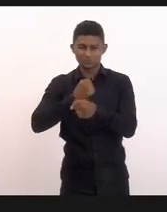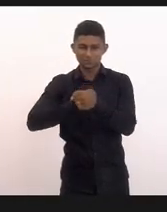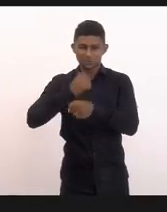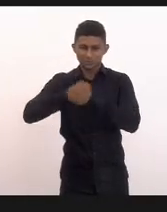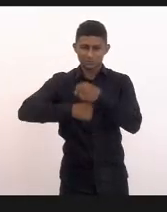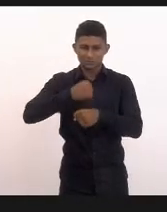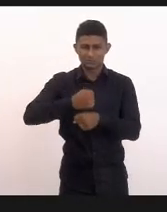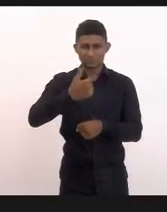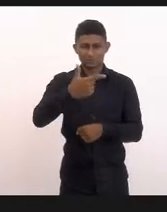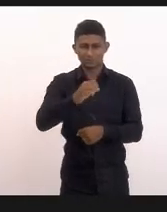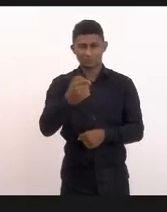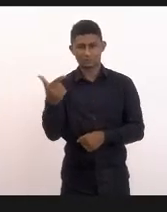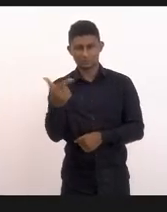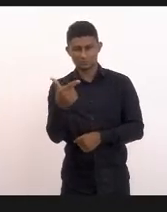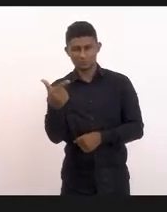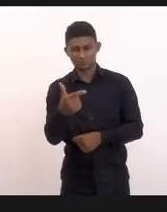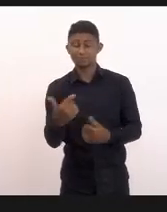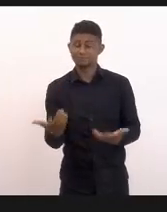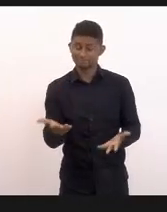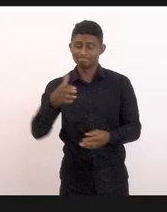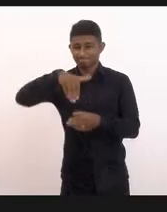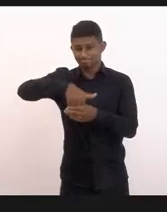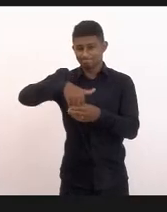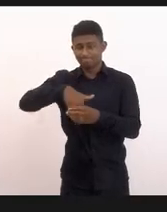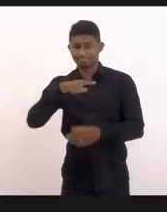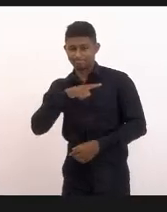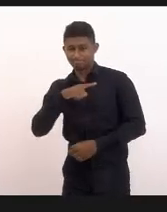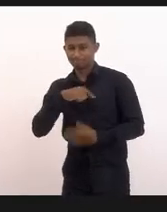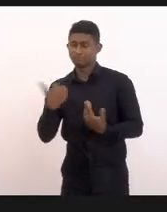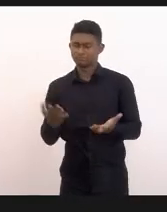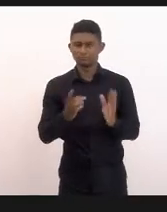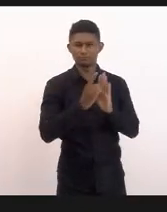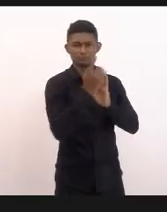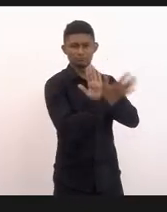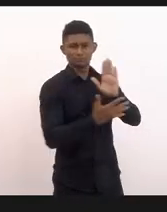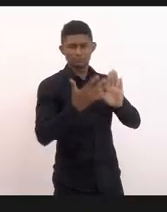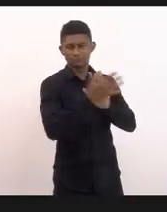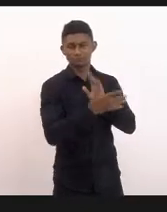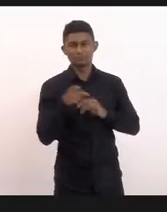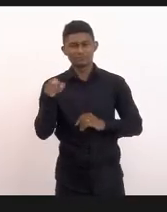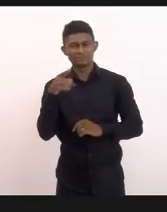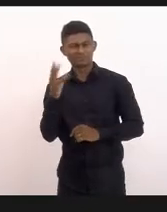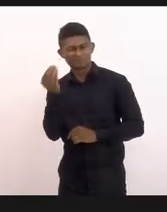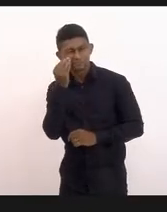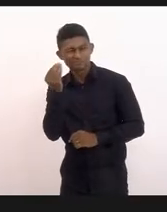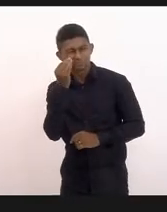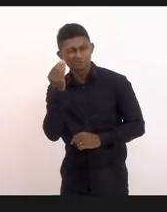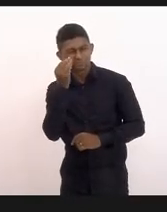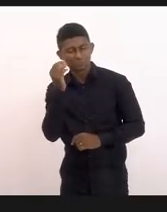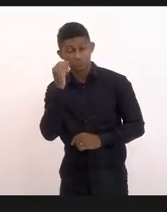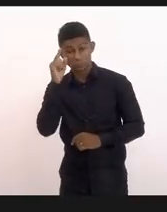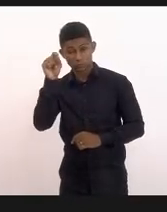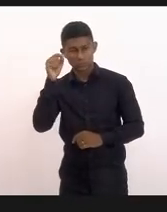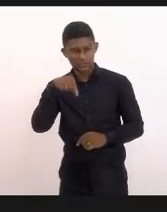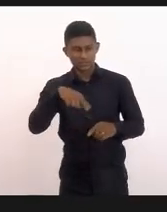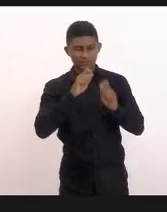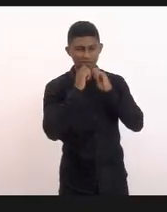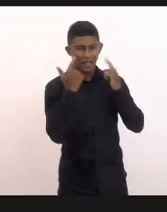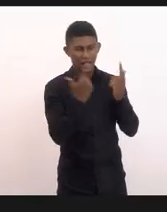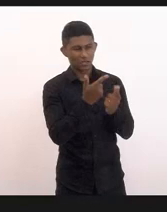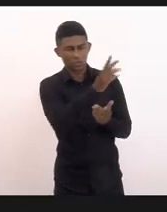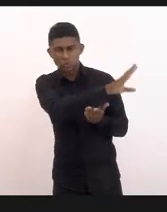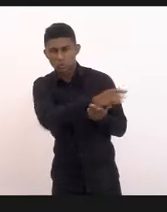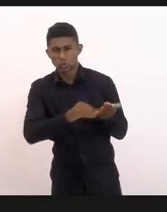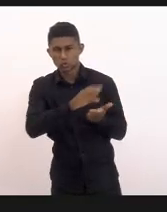aqui, esse decreto, né, tenta copiar o que foi feito aqui dentro da LERJ, e a